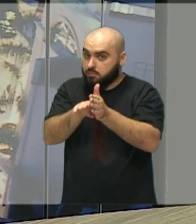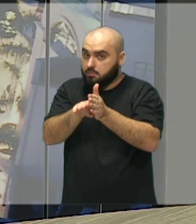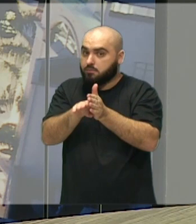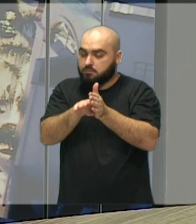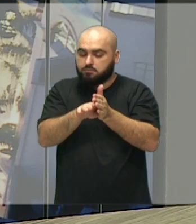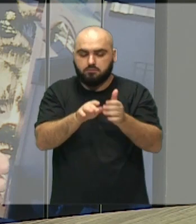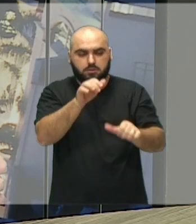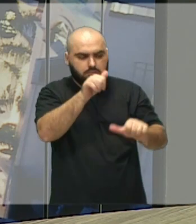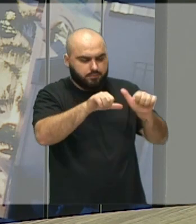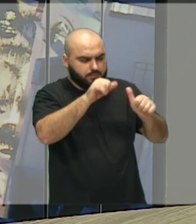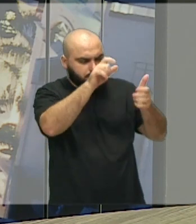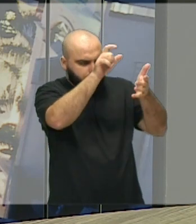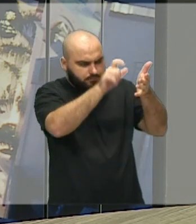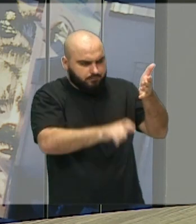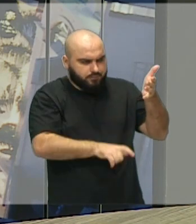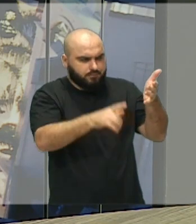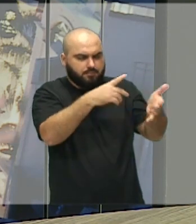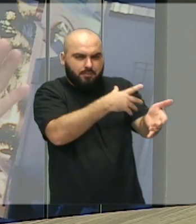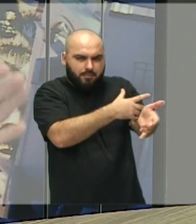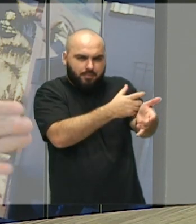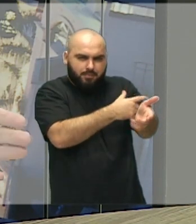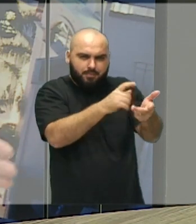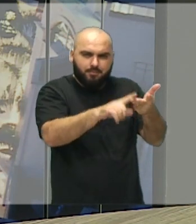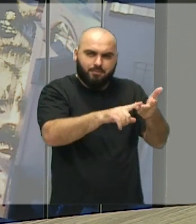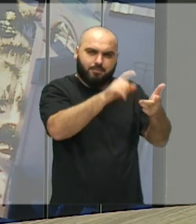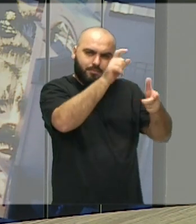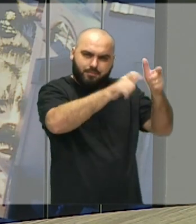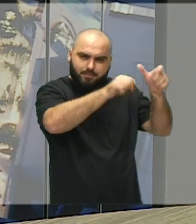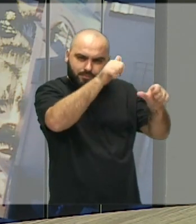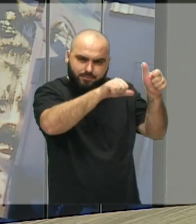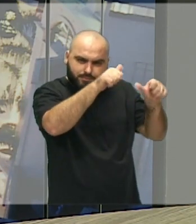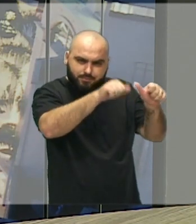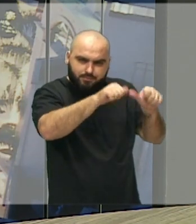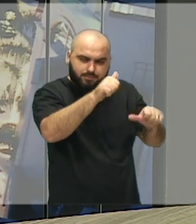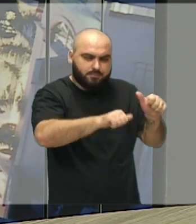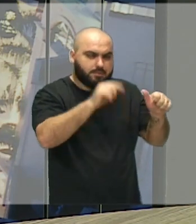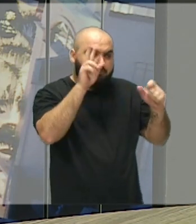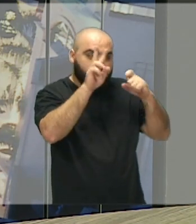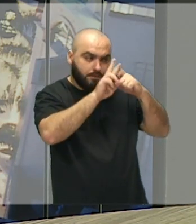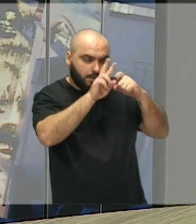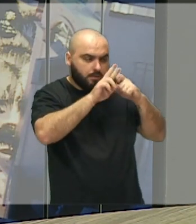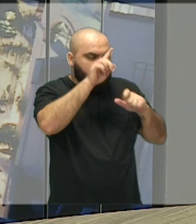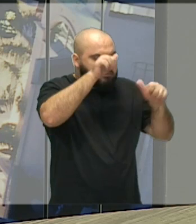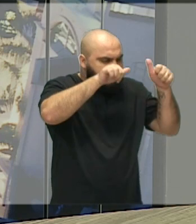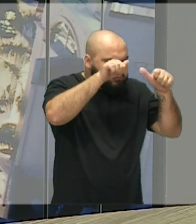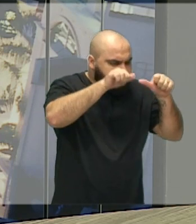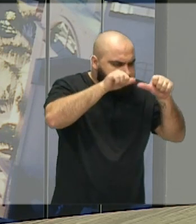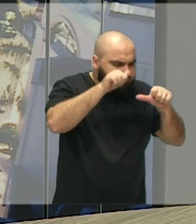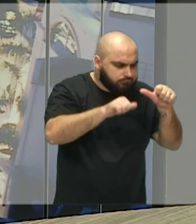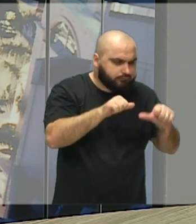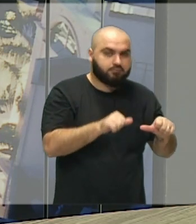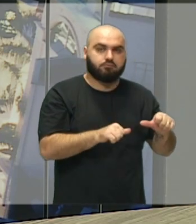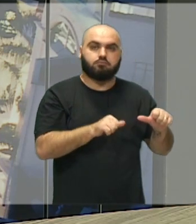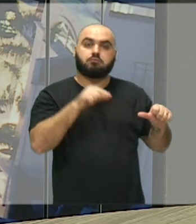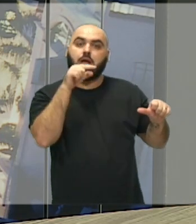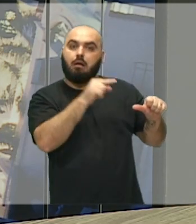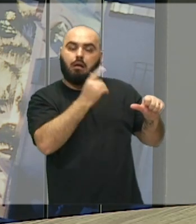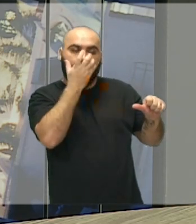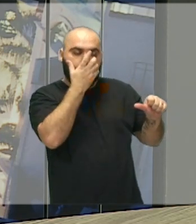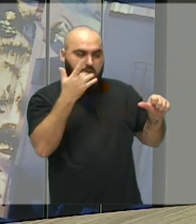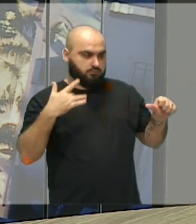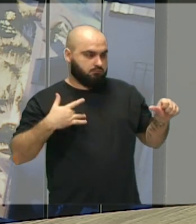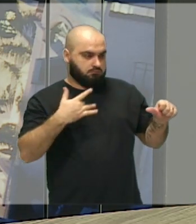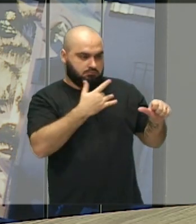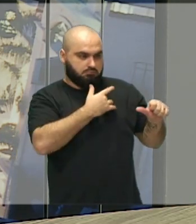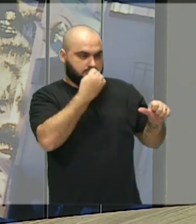é feita uma bateria de exames, então é feita a triagem veterinária, né? Então, a partir do momento que o animal está saudável, ele